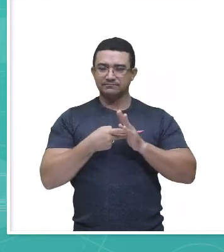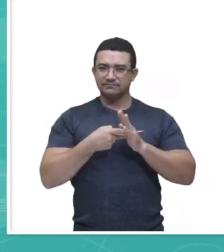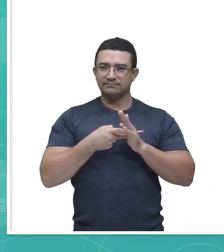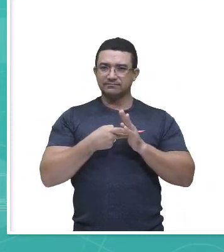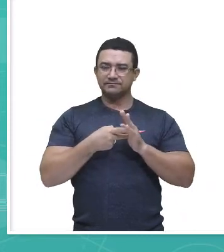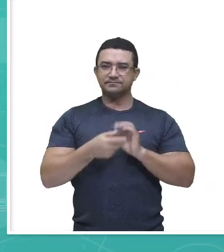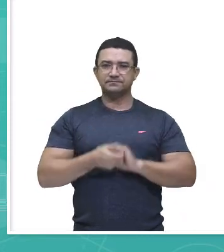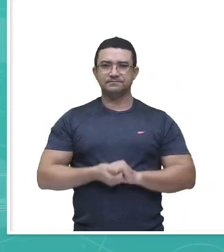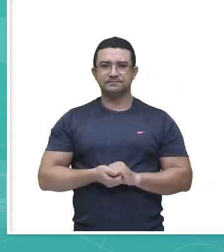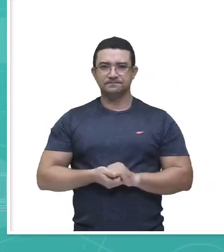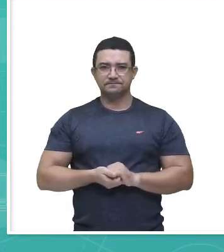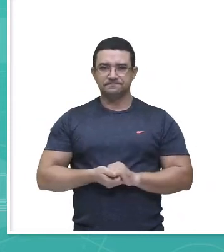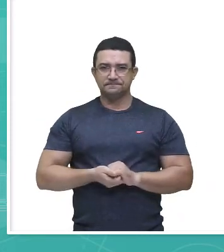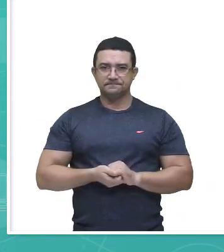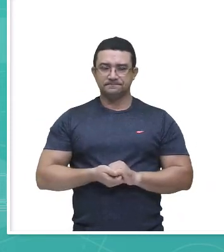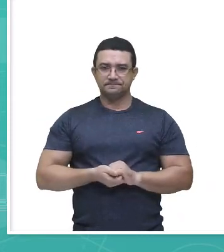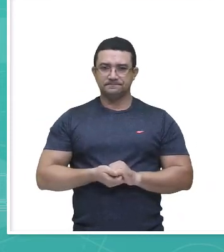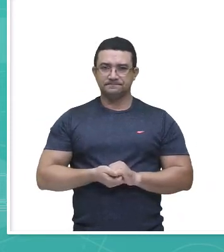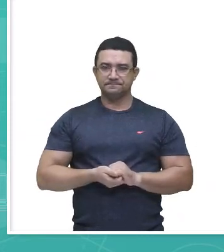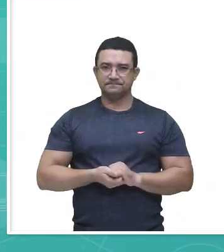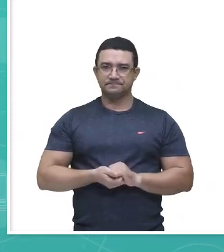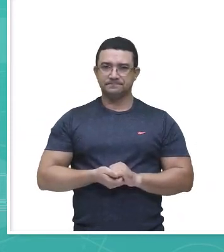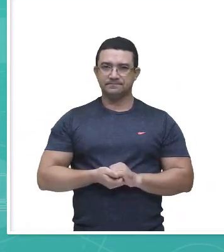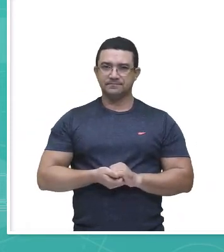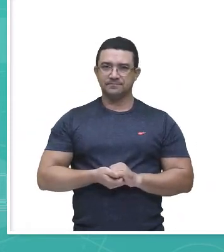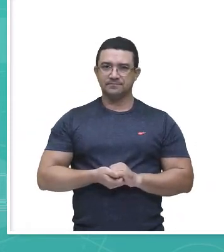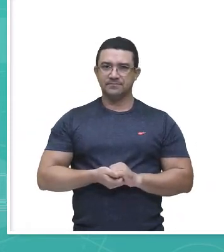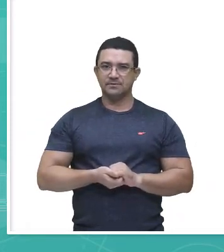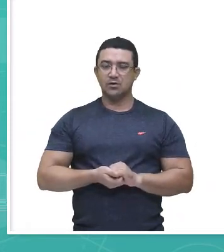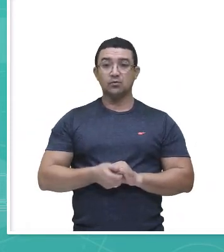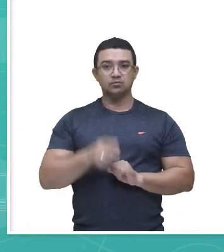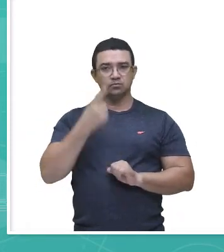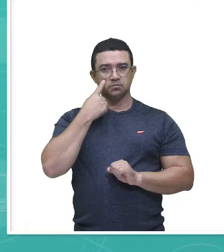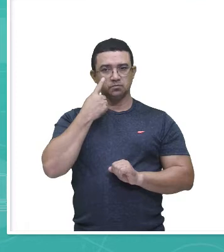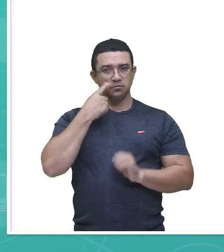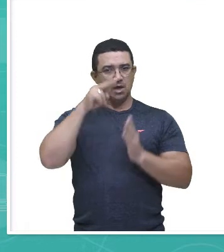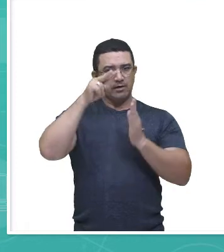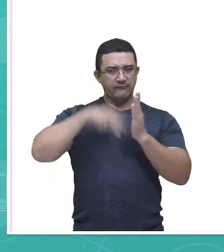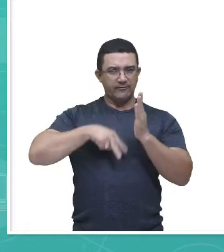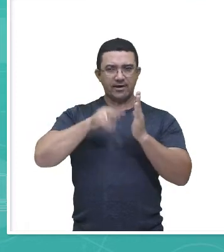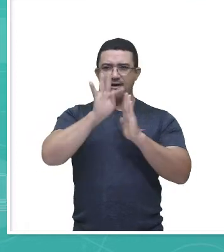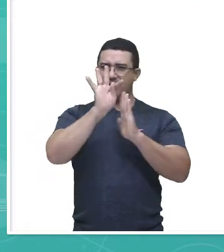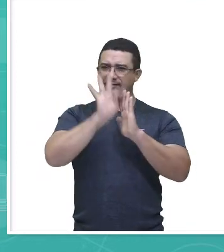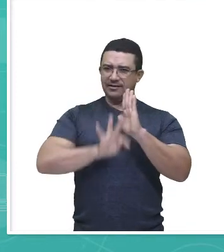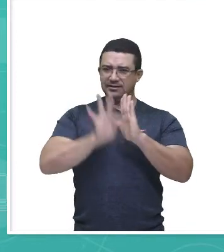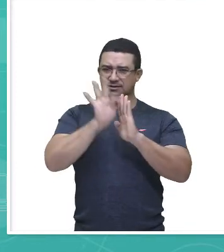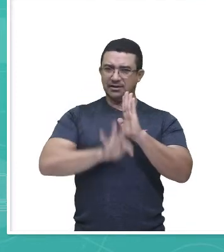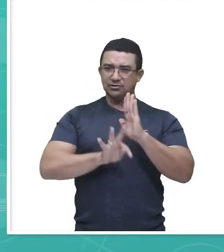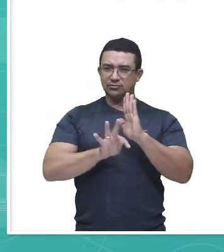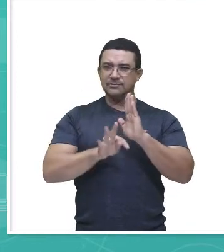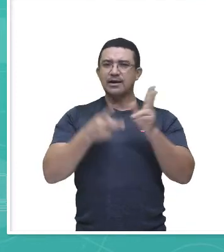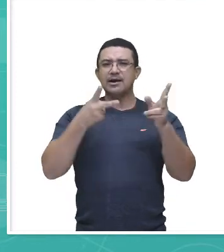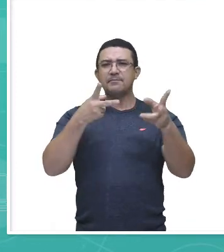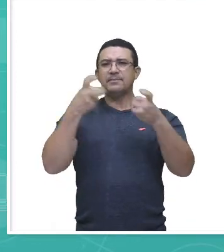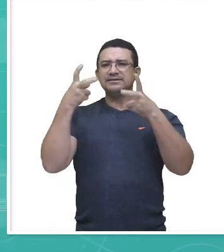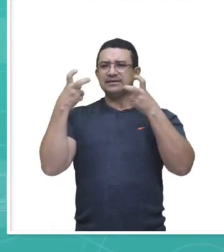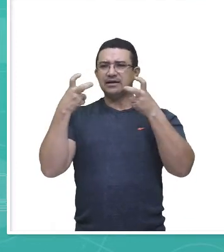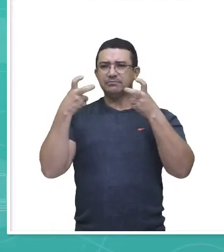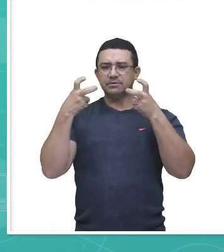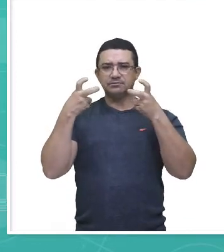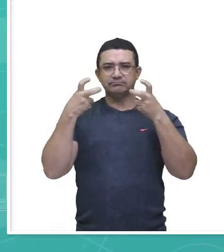função. Tá? Então, a gente vai observar novamente o texto e ver que